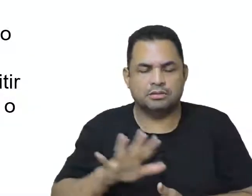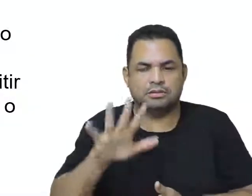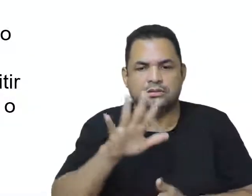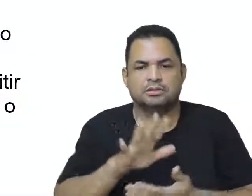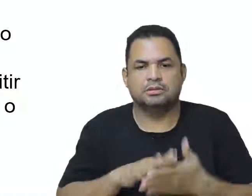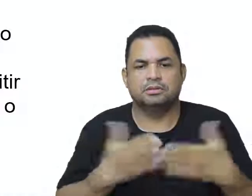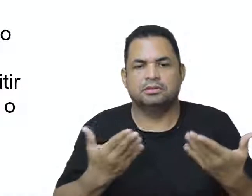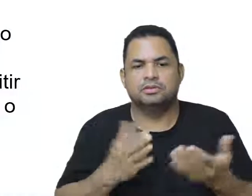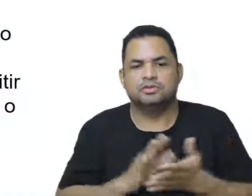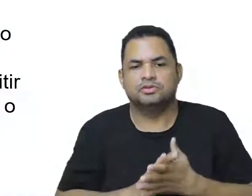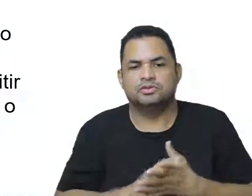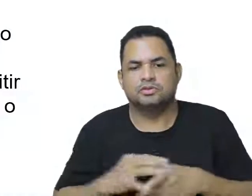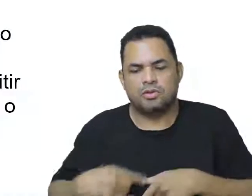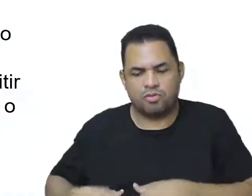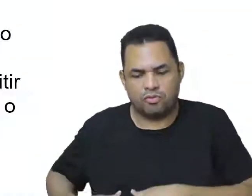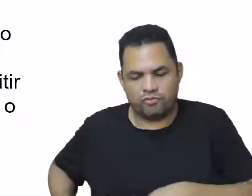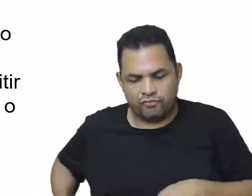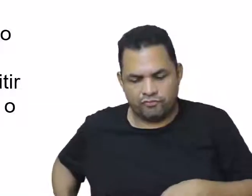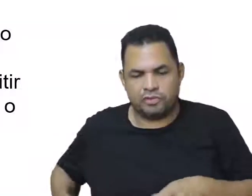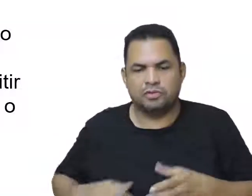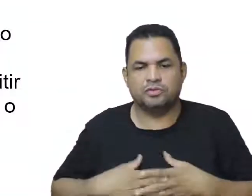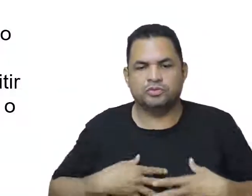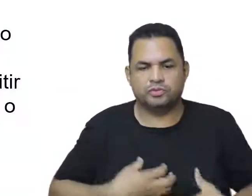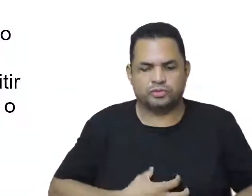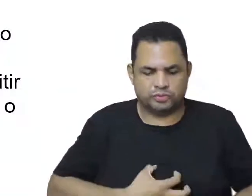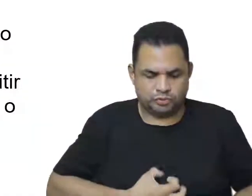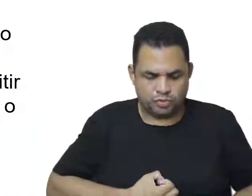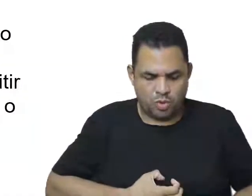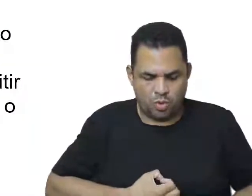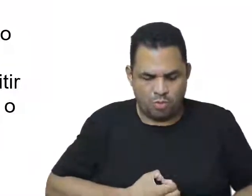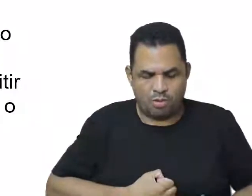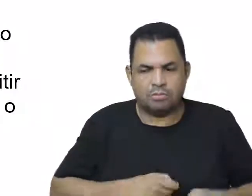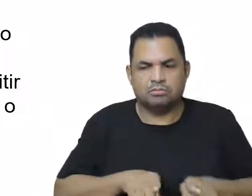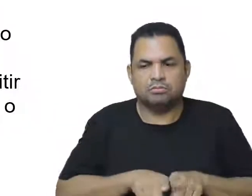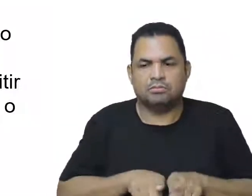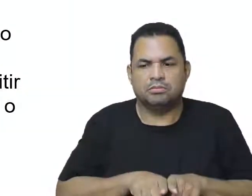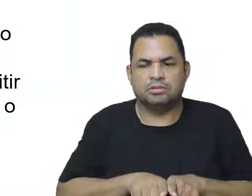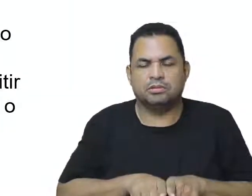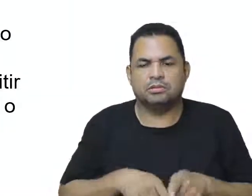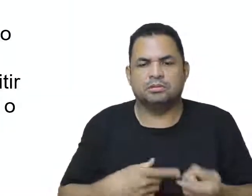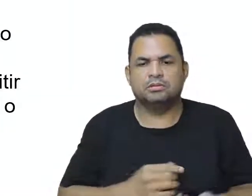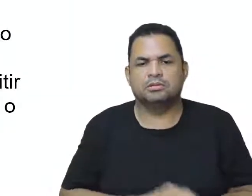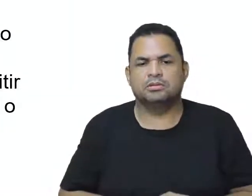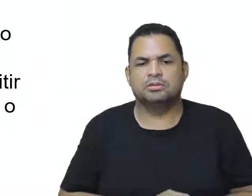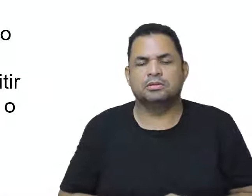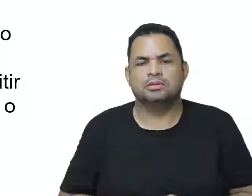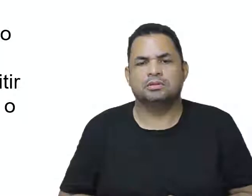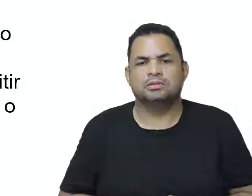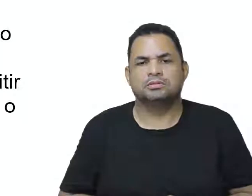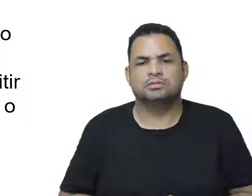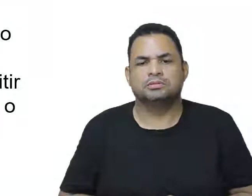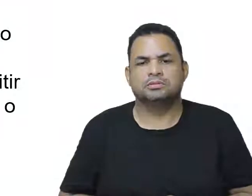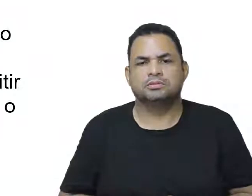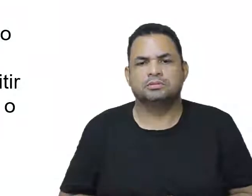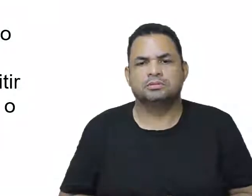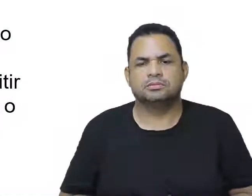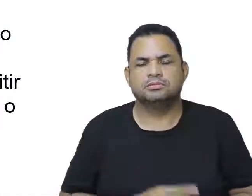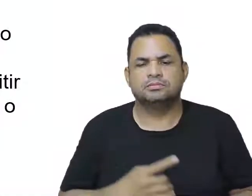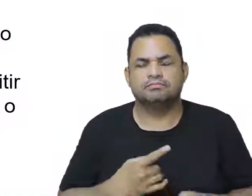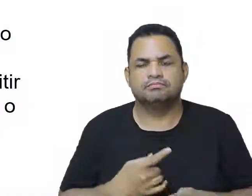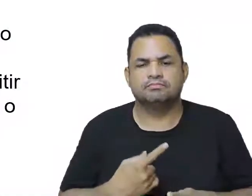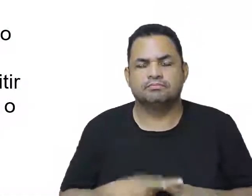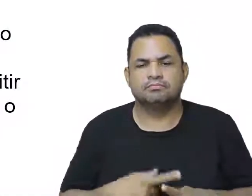o estômago, falei aqueles nomes de órgãos todos, né? É interessante isso aqui, por quê? Porque